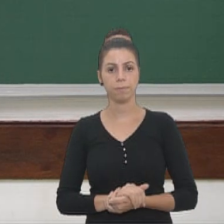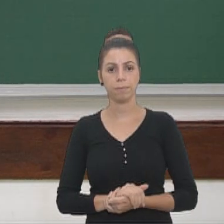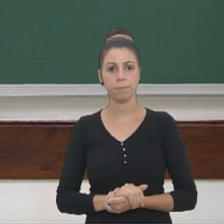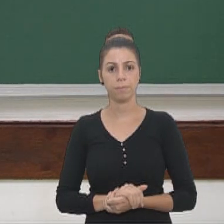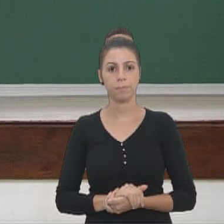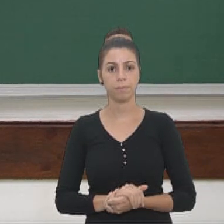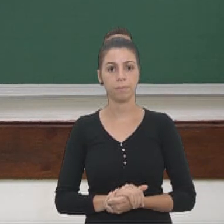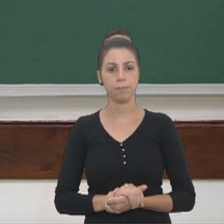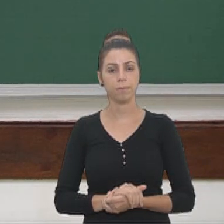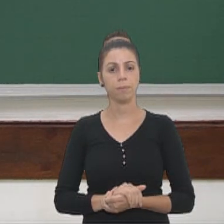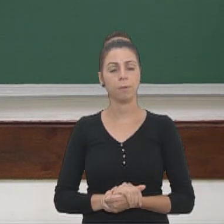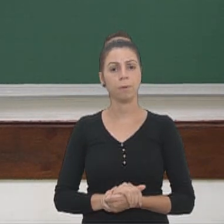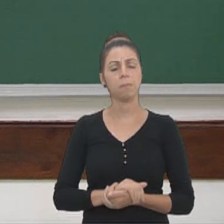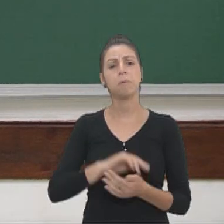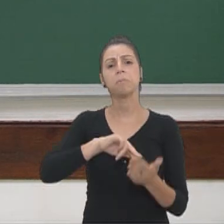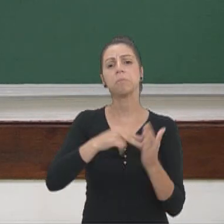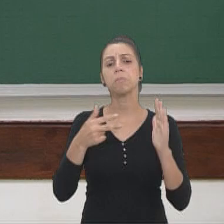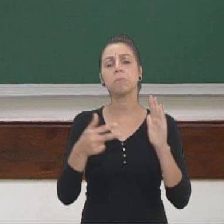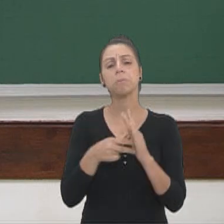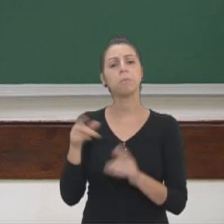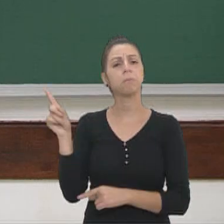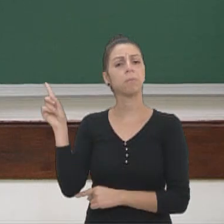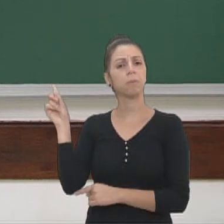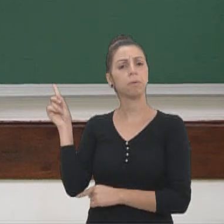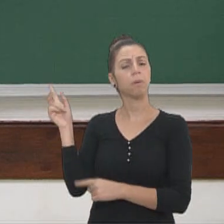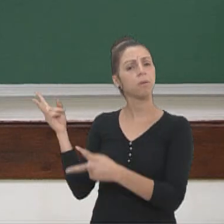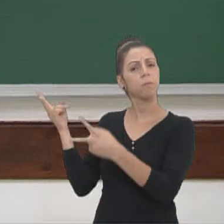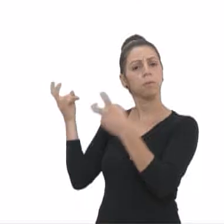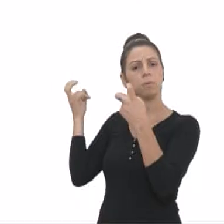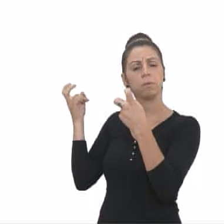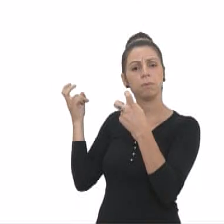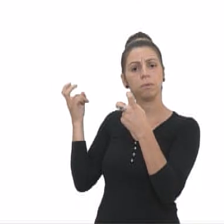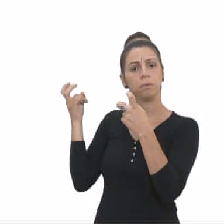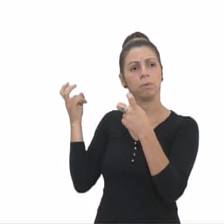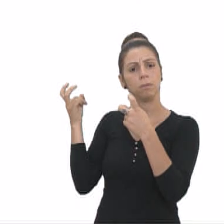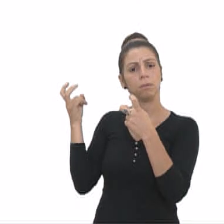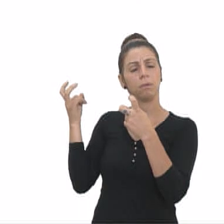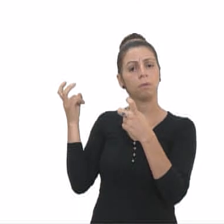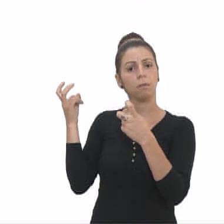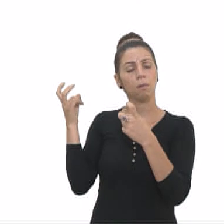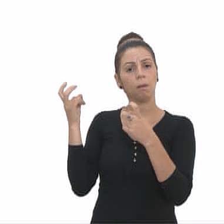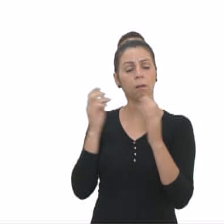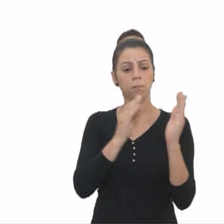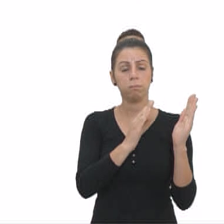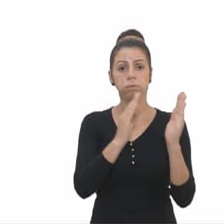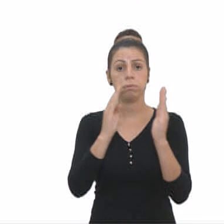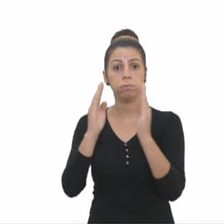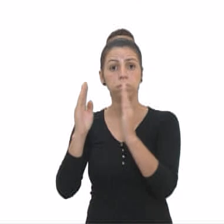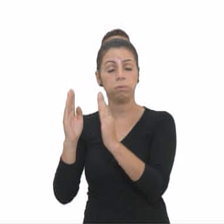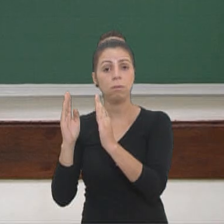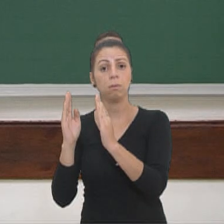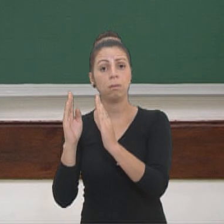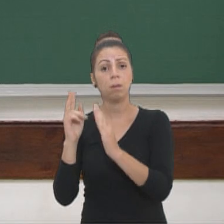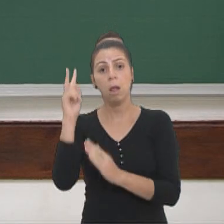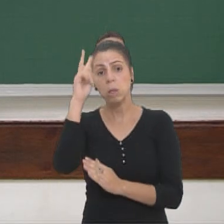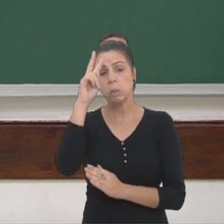uma história, ou seja, vocês podem observar que é uma sequência de histórias